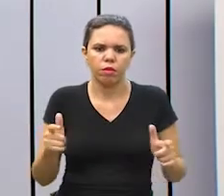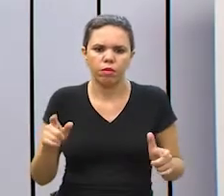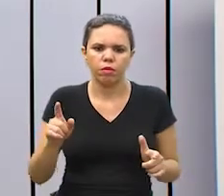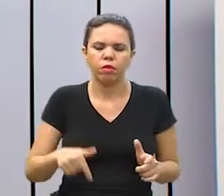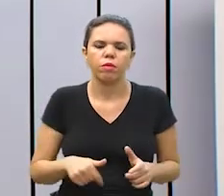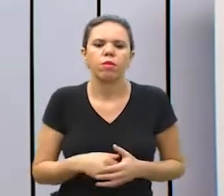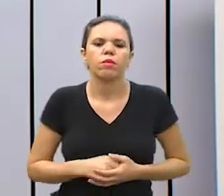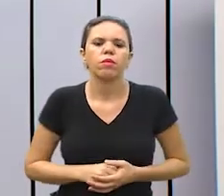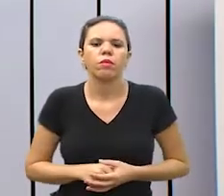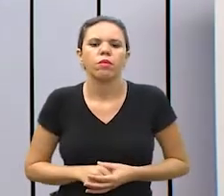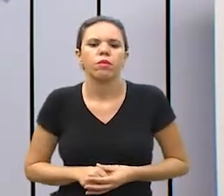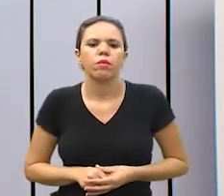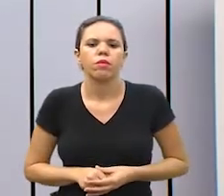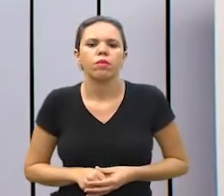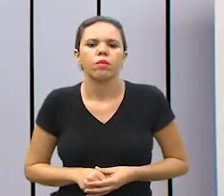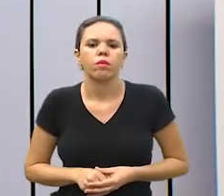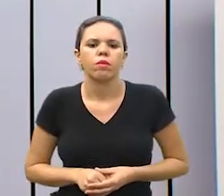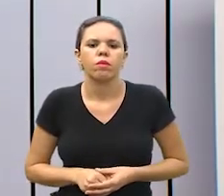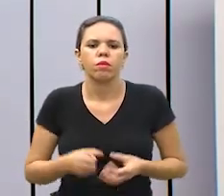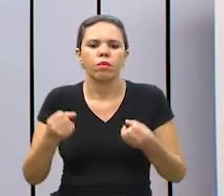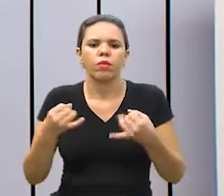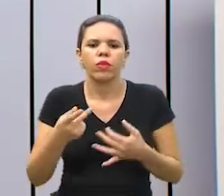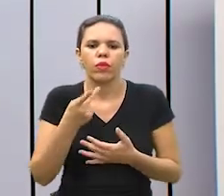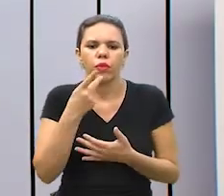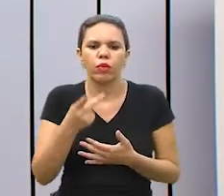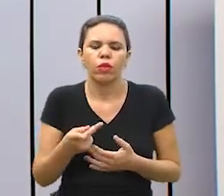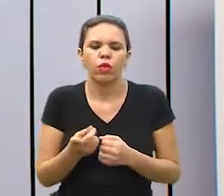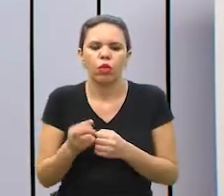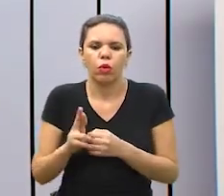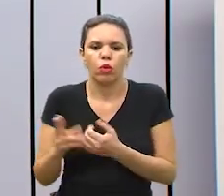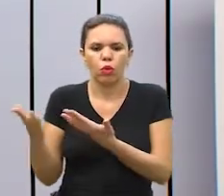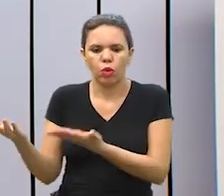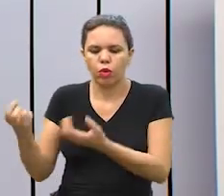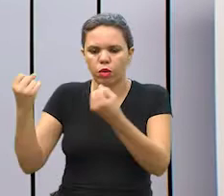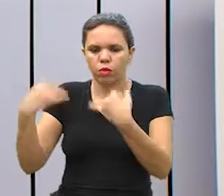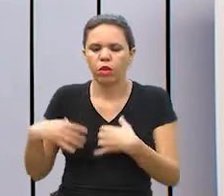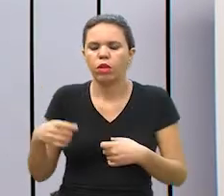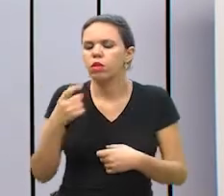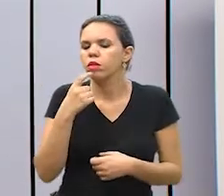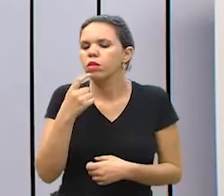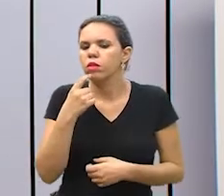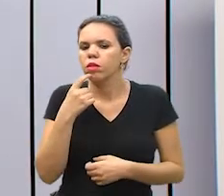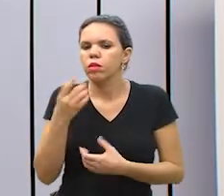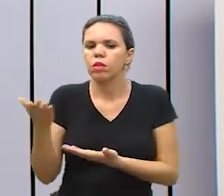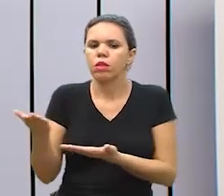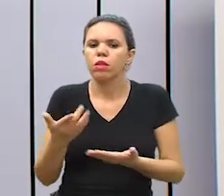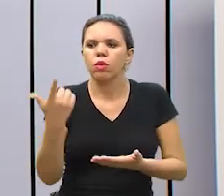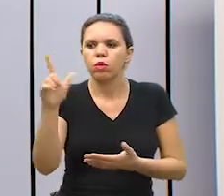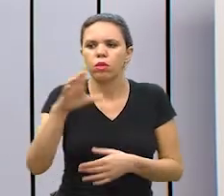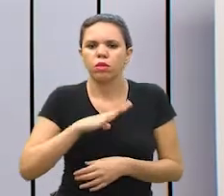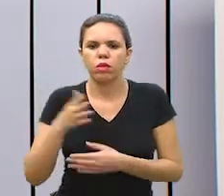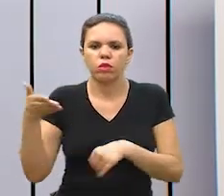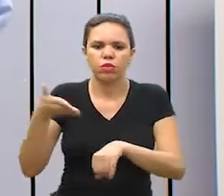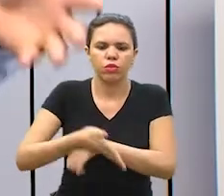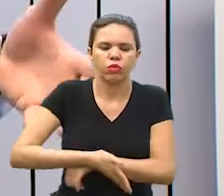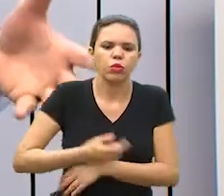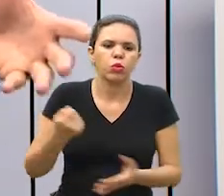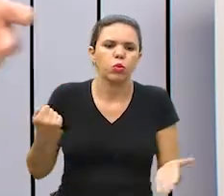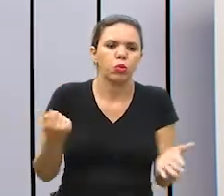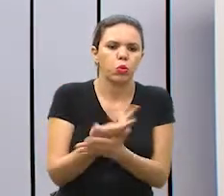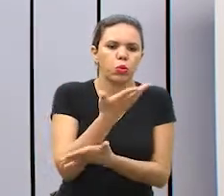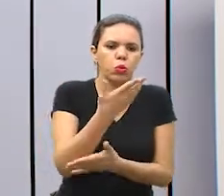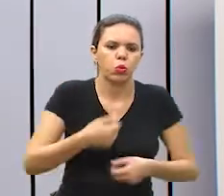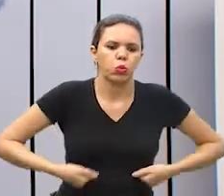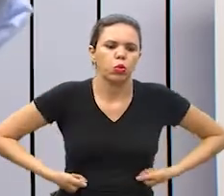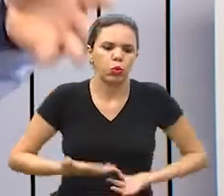esse leque, né? Foi muito bem dito pela doutora Carmen. Campinas recebe pessoas de outras cidades que vêm comprar